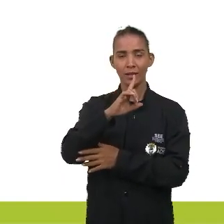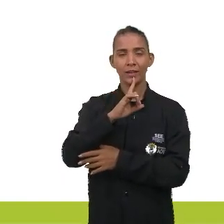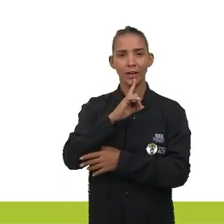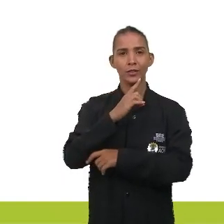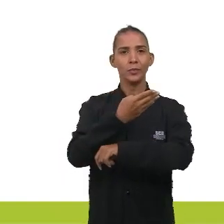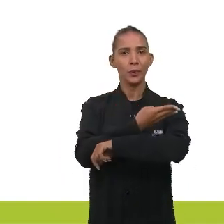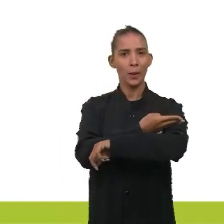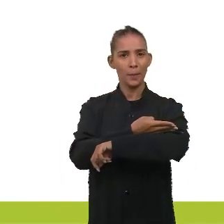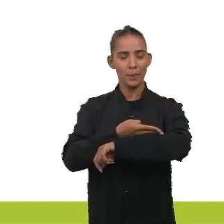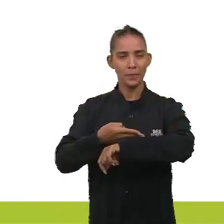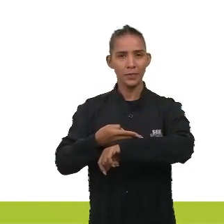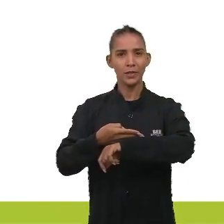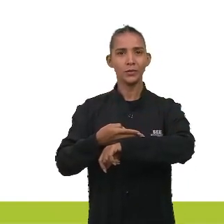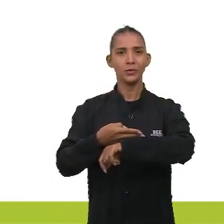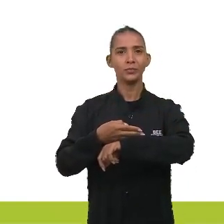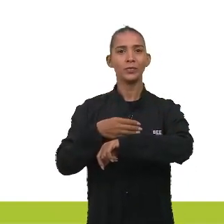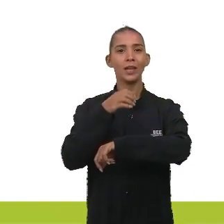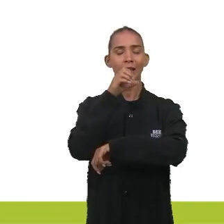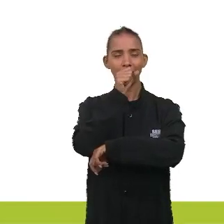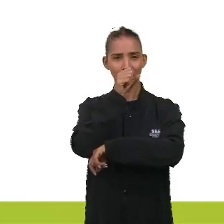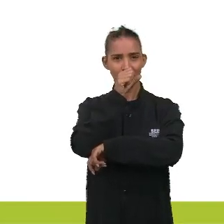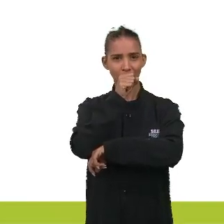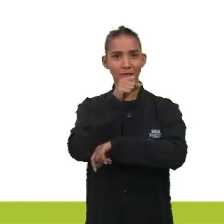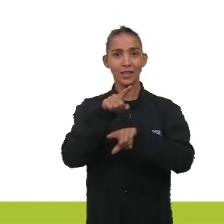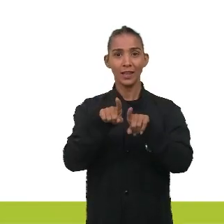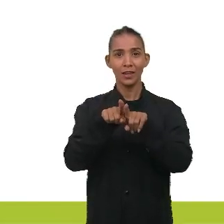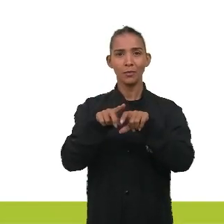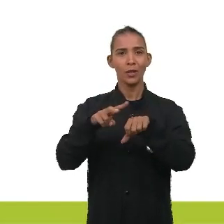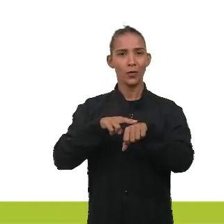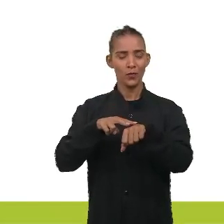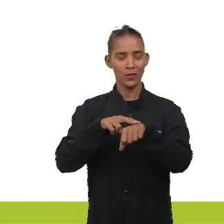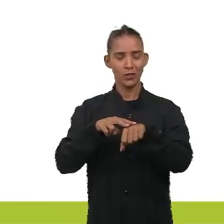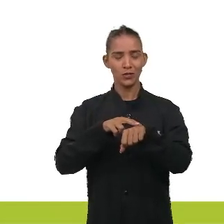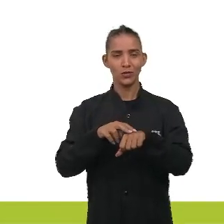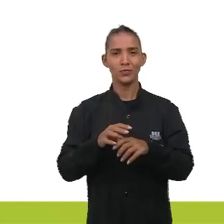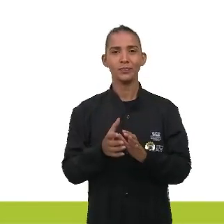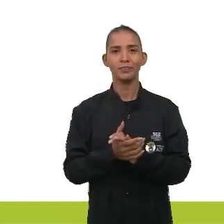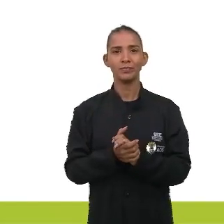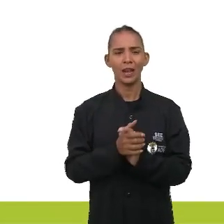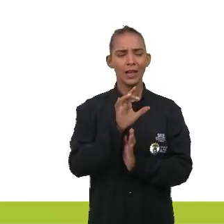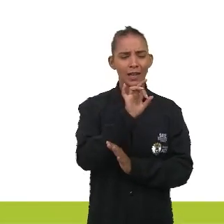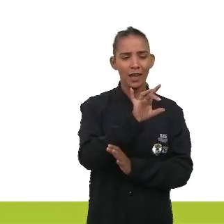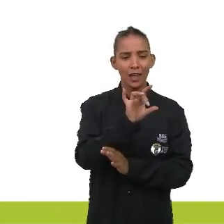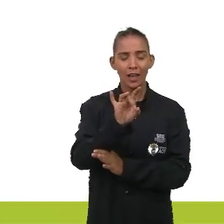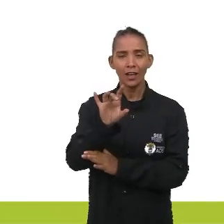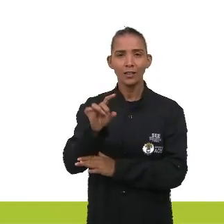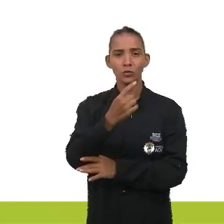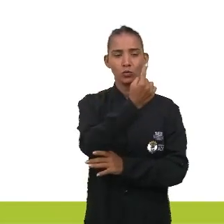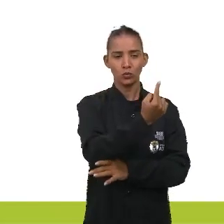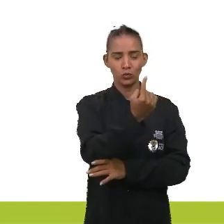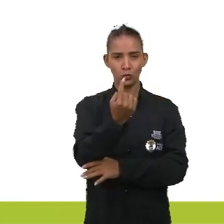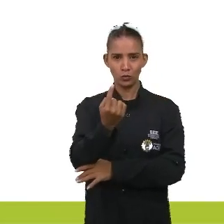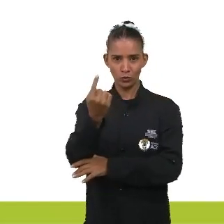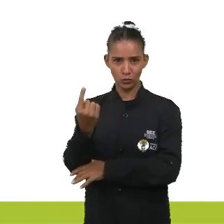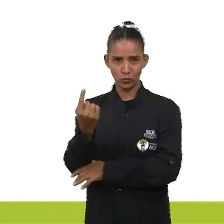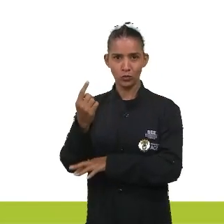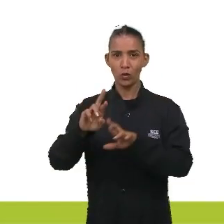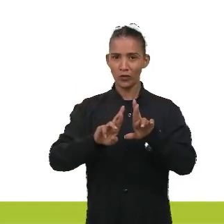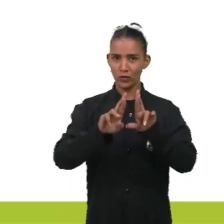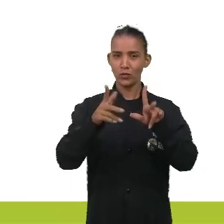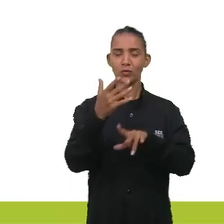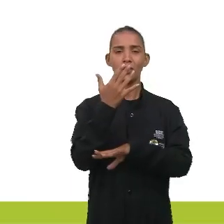branca, laranja e verde. E cada carrinho é pintado com apenas uma cor, uma única